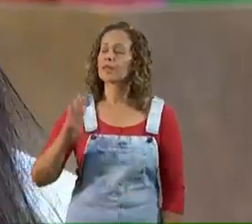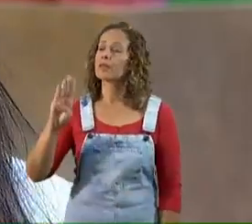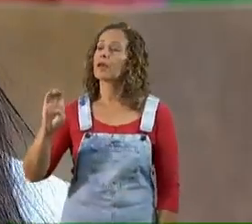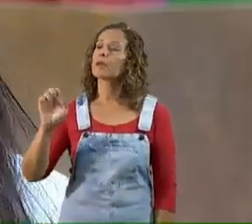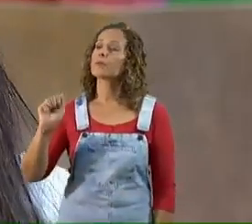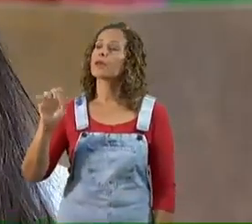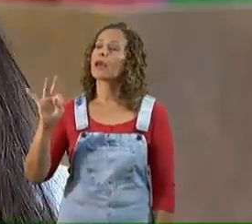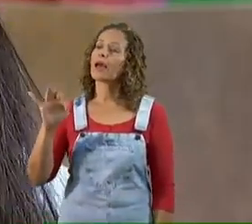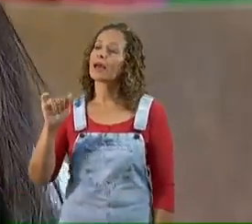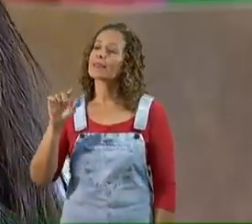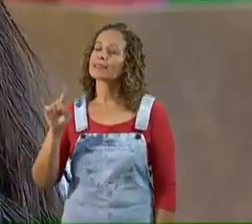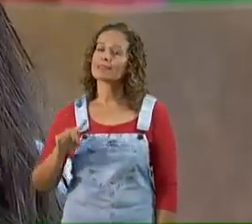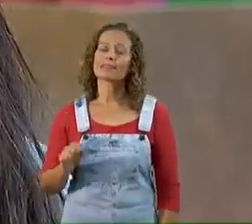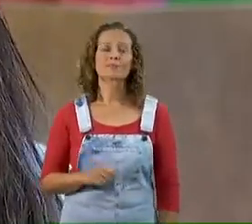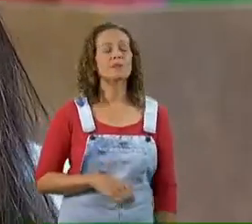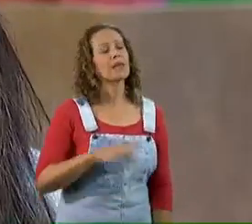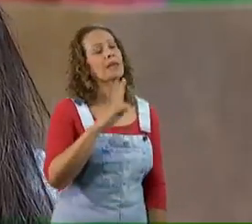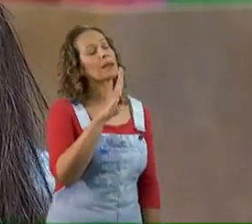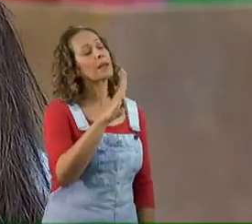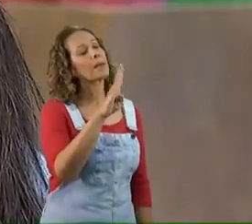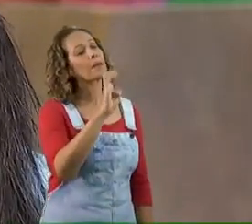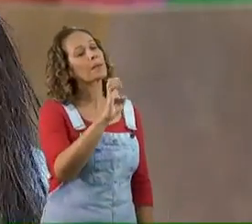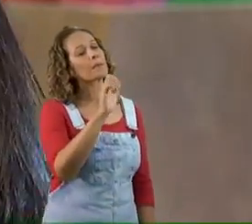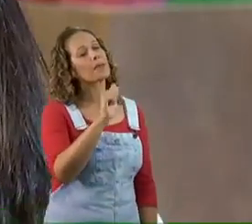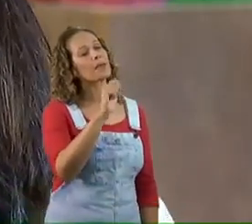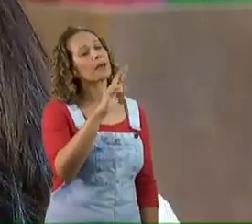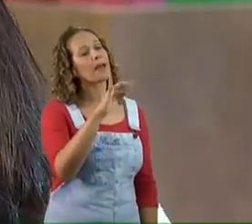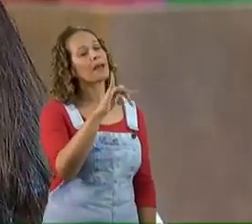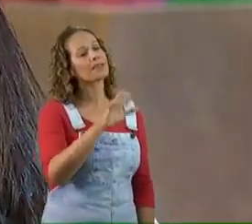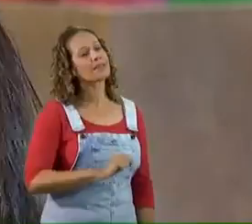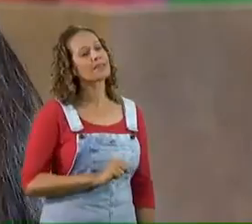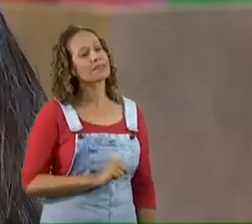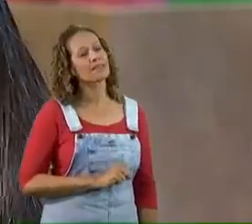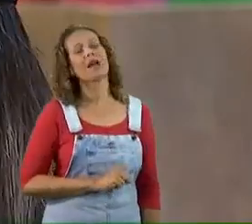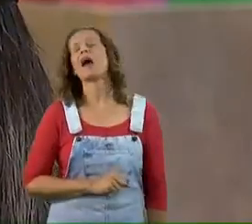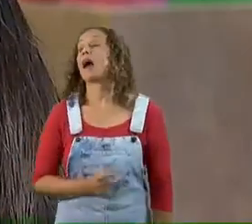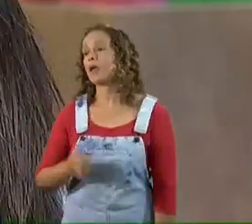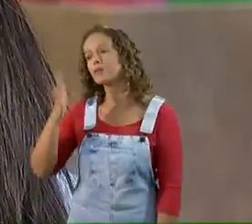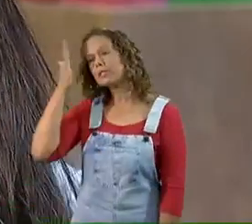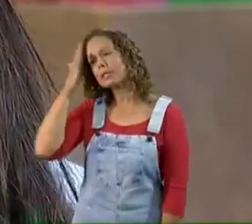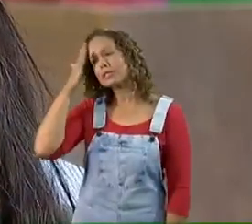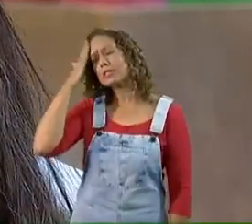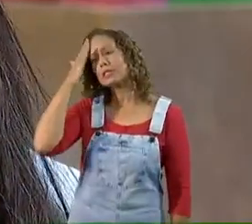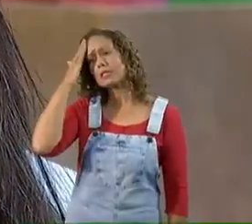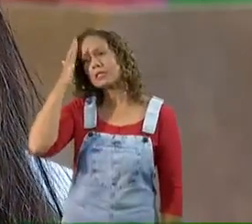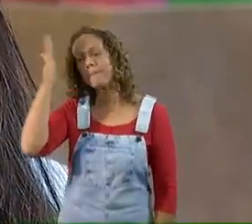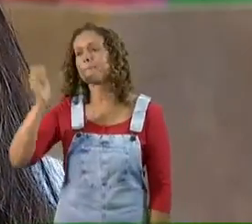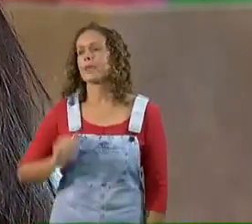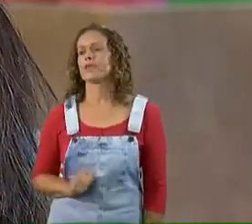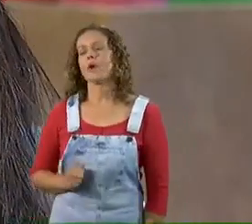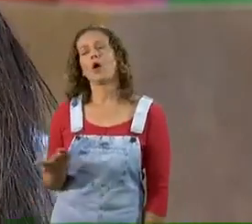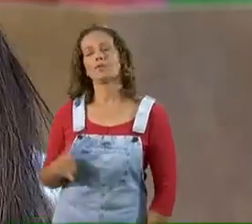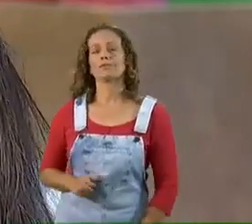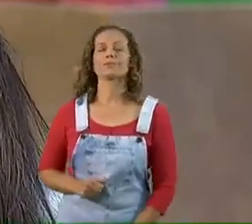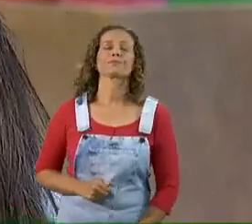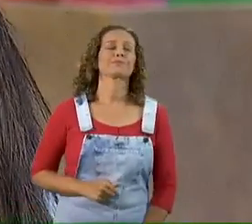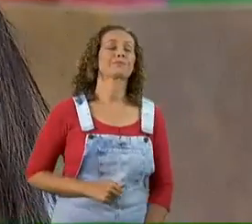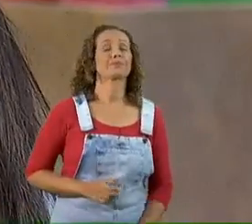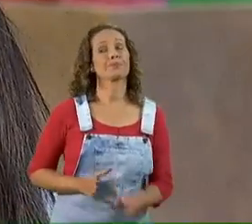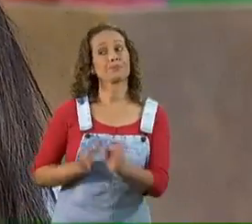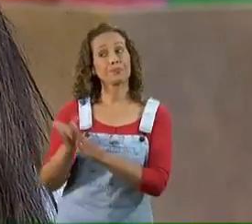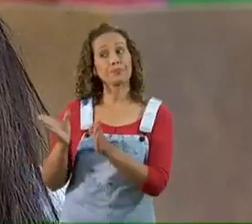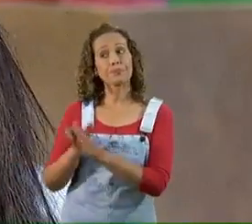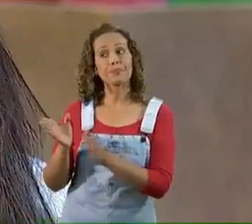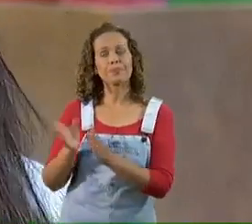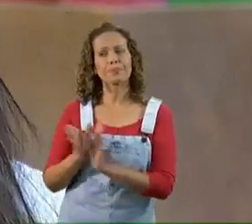eu sabia que na primeira oportunidade o senhor ia falar. E a Beatriz? Olha, Deus, eu vou dar um conselho pro senhor. Não se